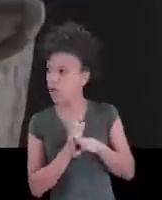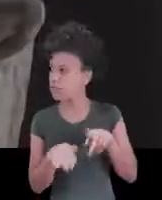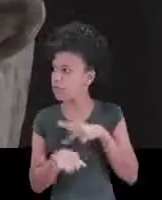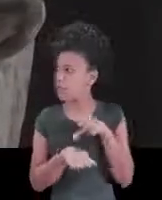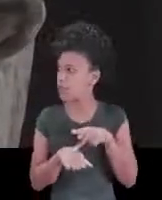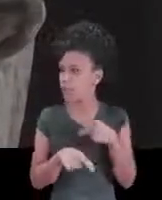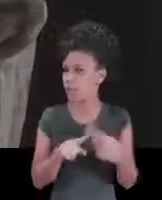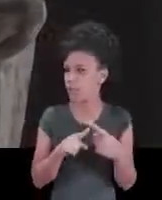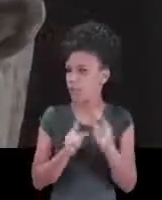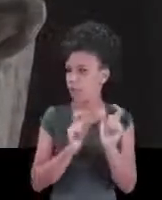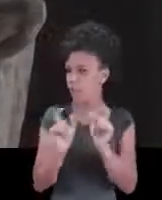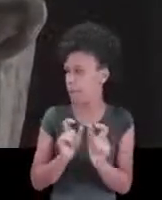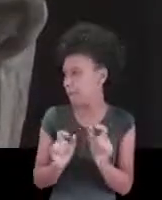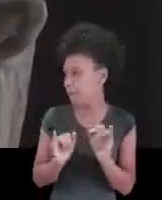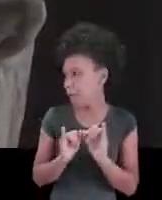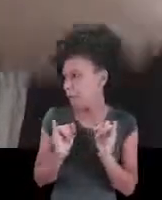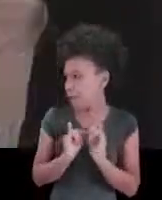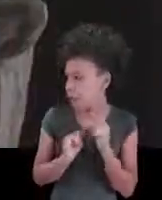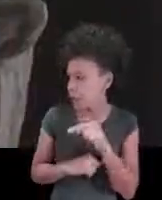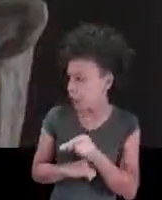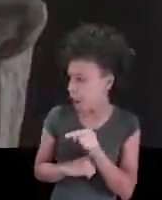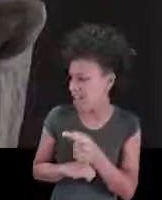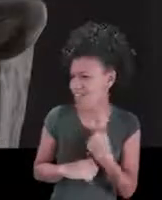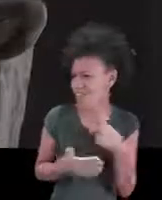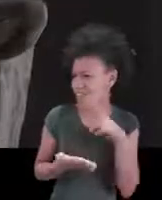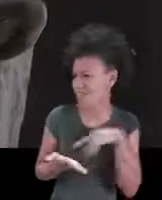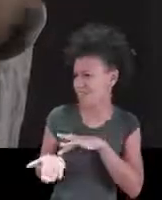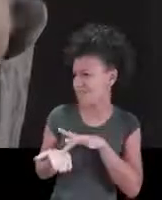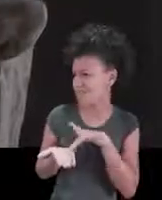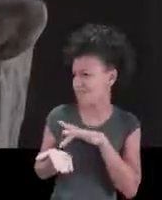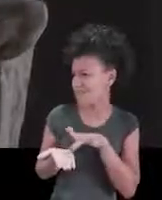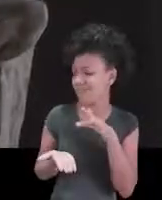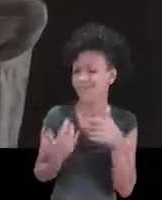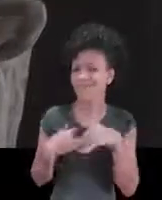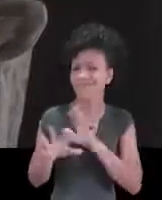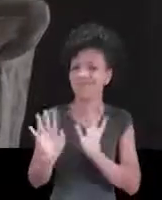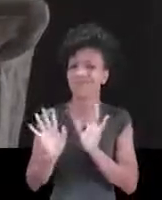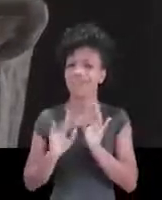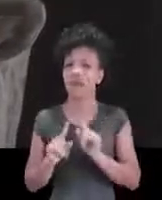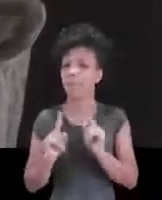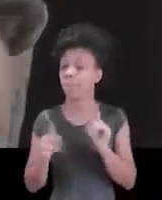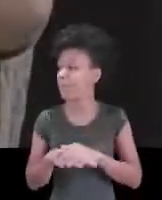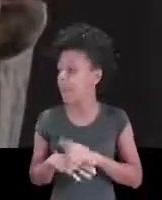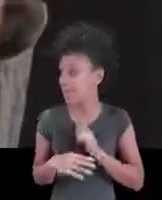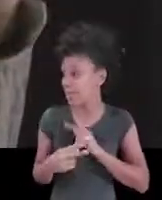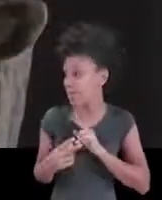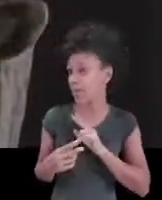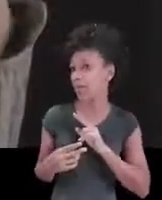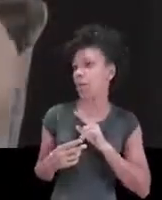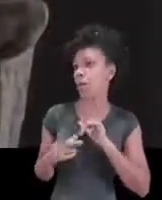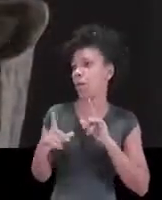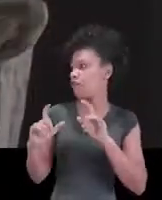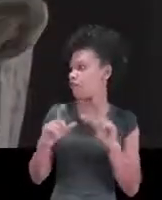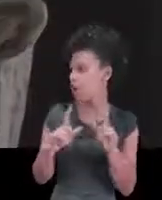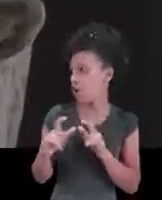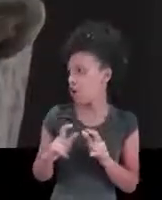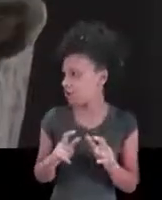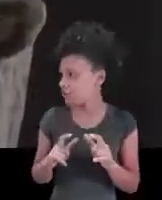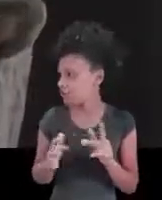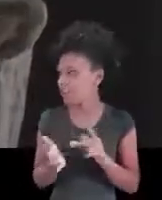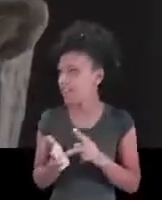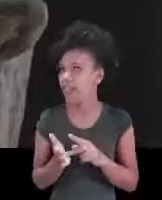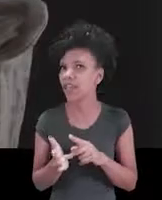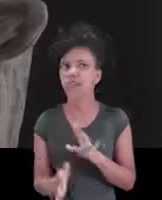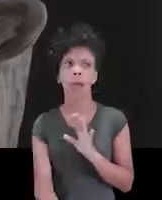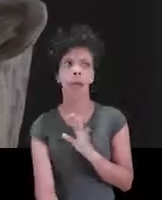no país porque alguém citou uma babaquice lá eu lhe passou desapercebido marcaína rest cara tem uma foto que o cara mandou